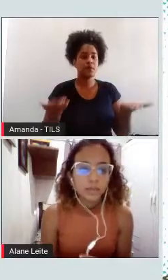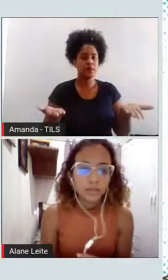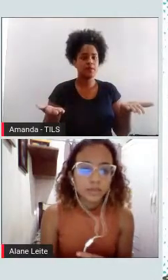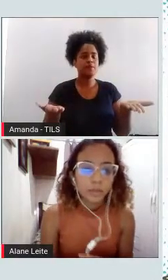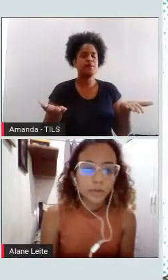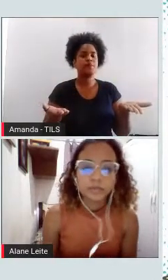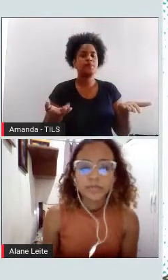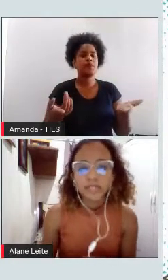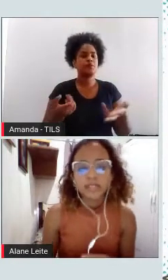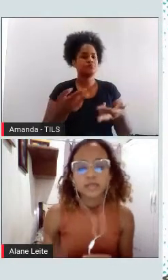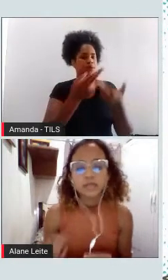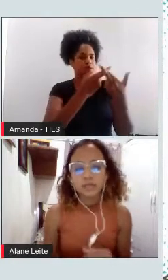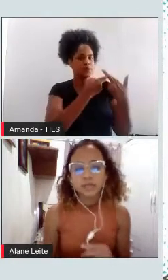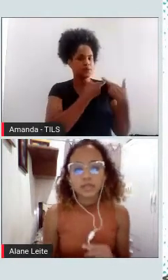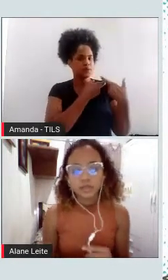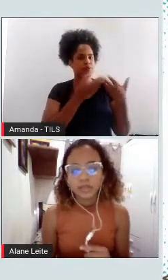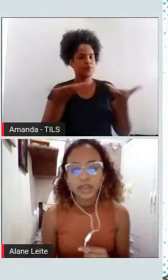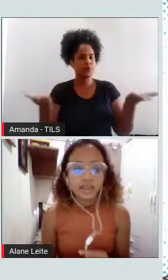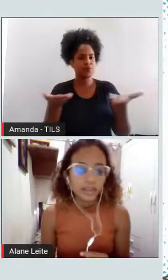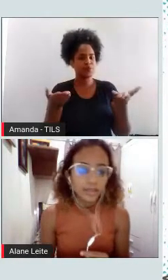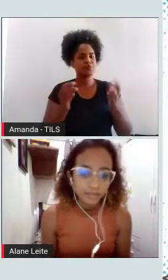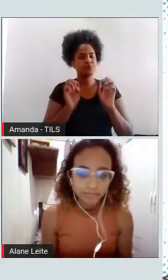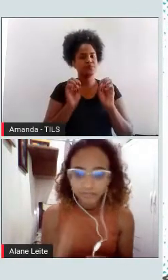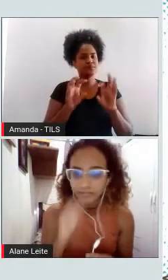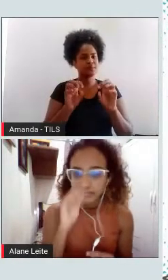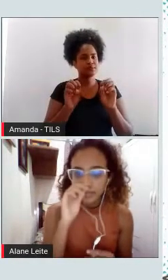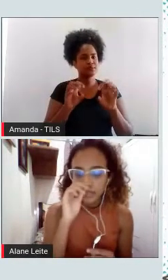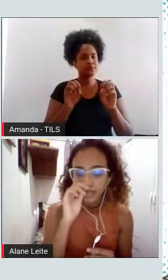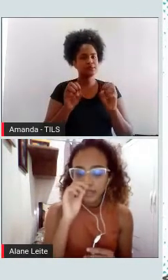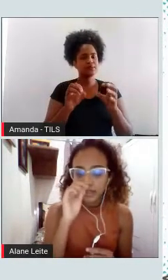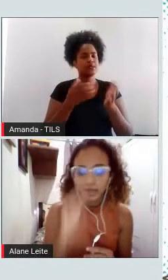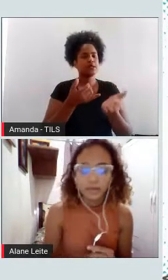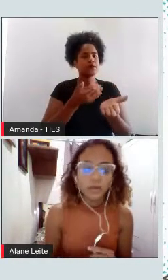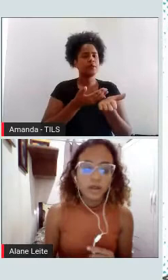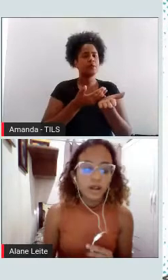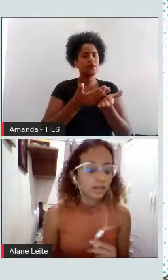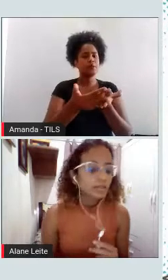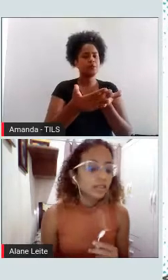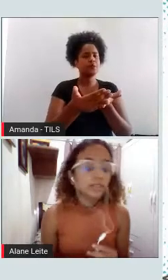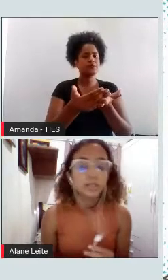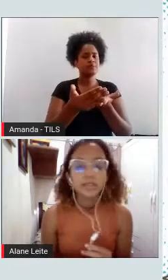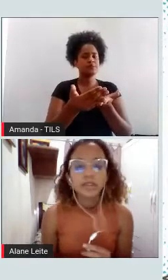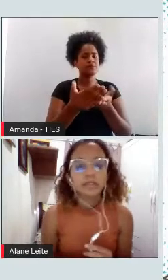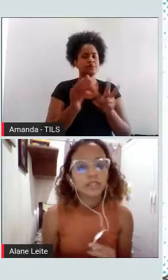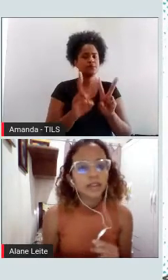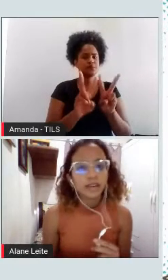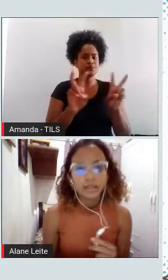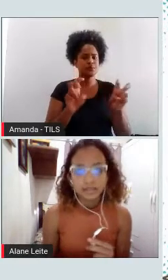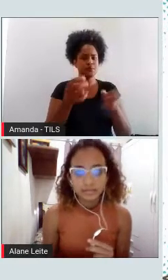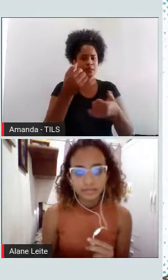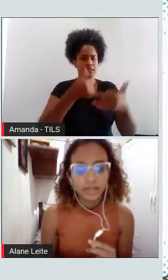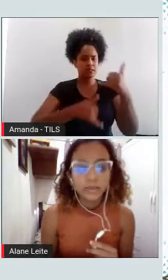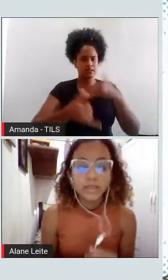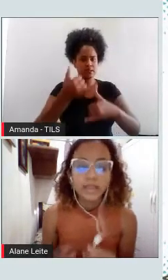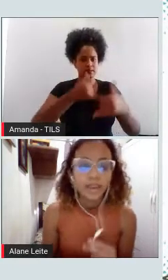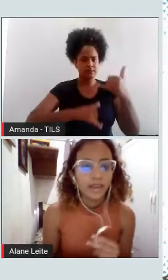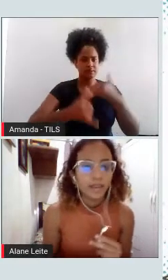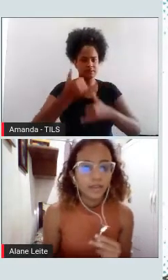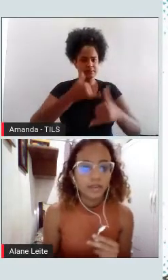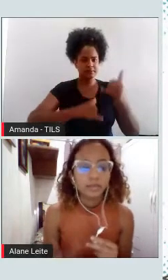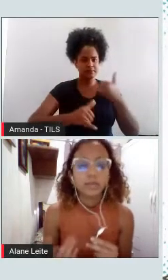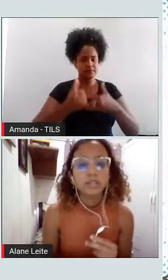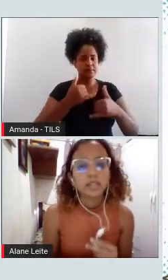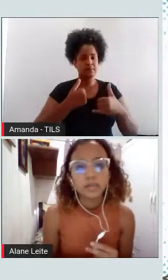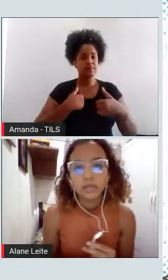eu fiquei responsável por trazer uma introdução do que é a química. Então, logo de início, eu já trago o que